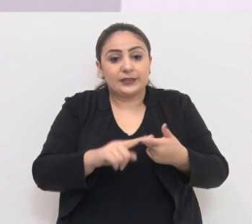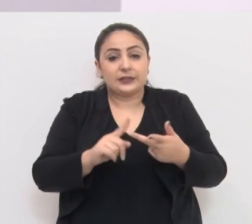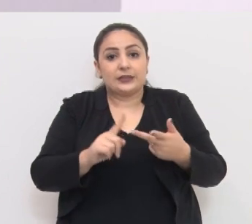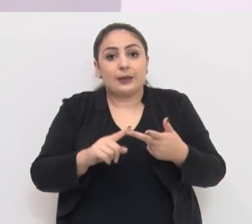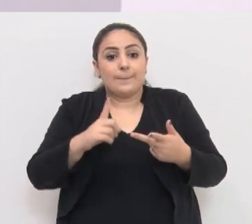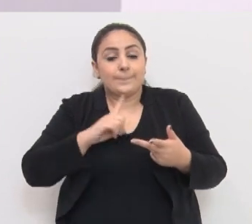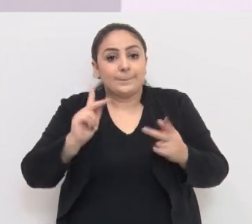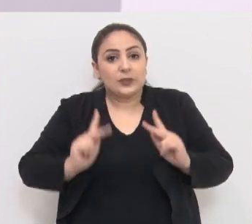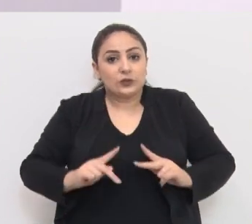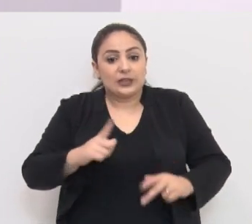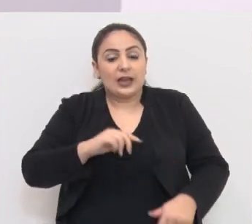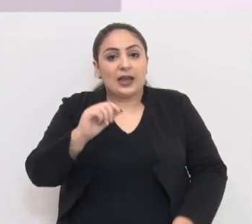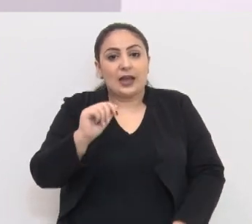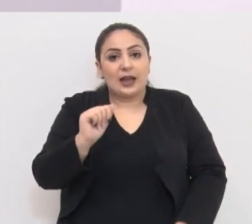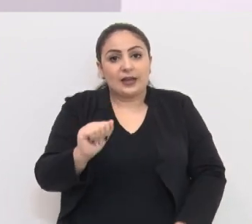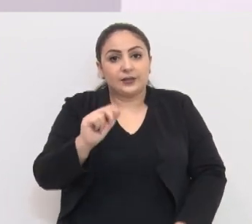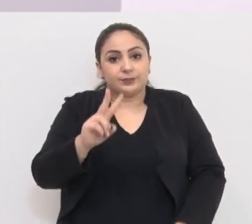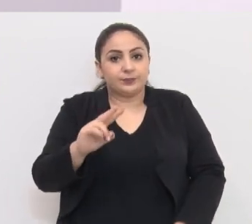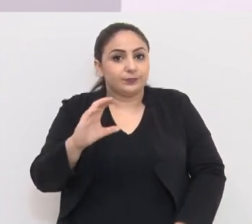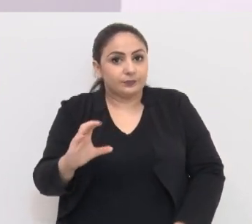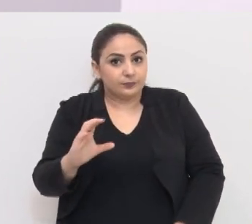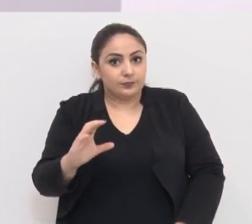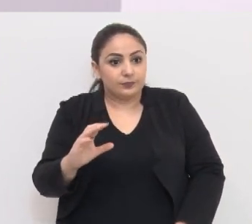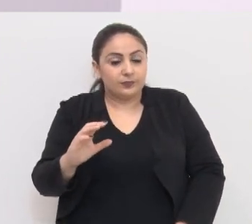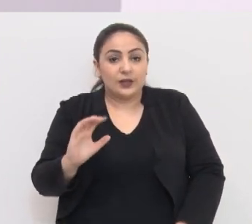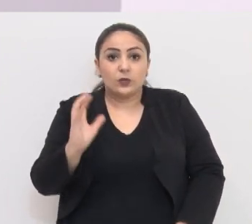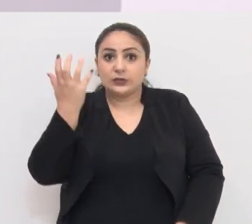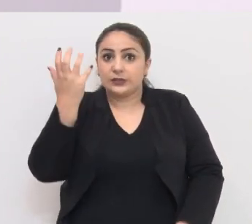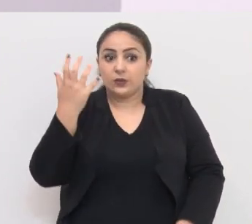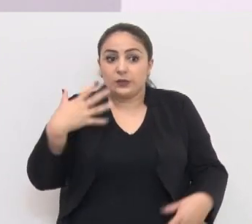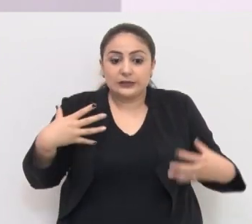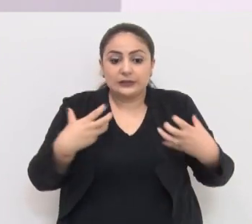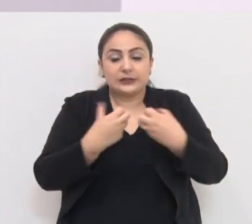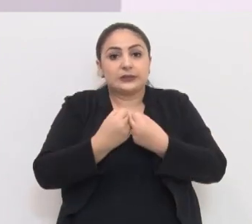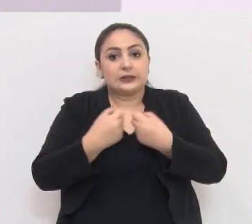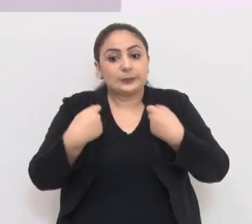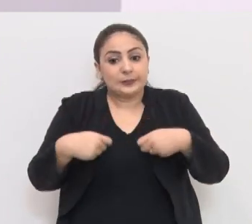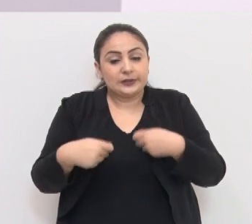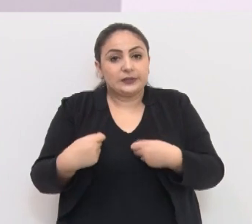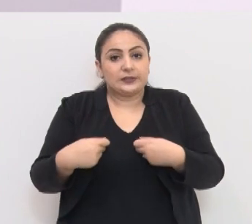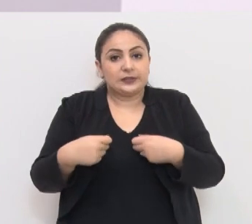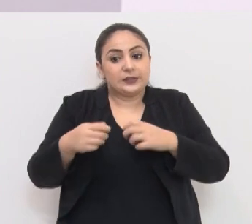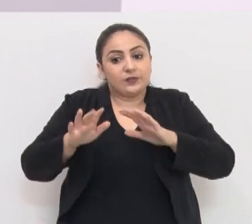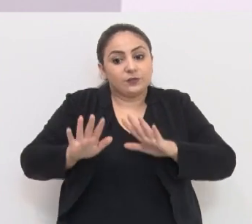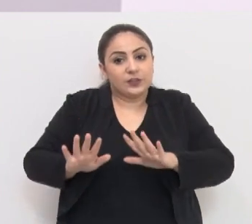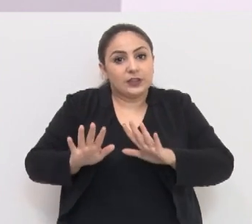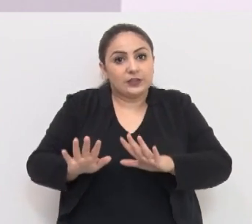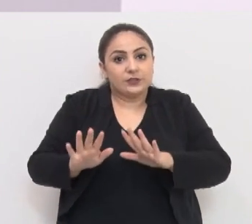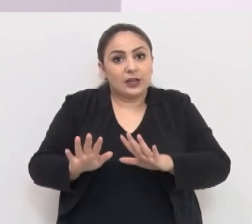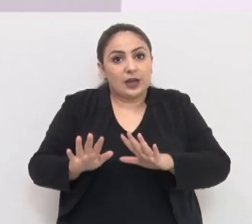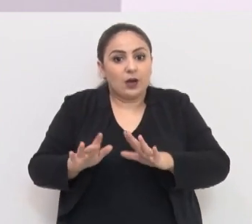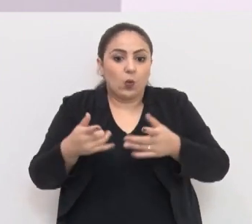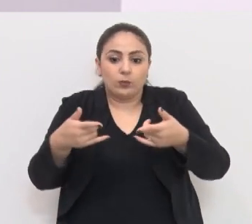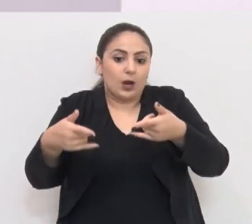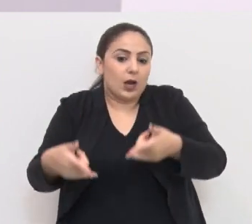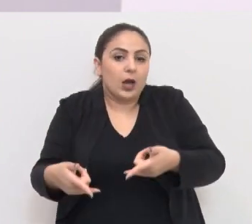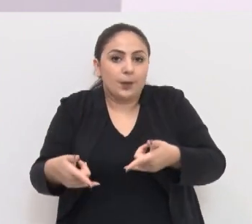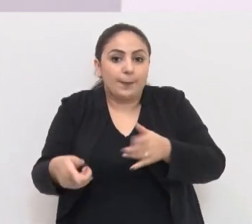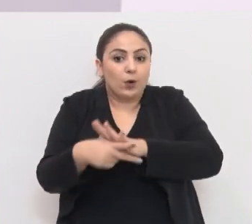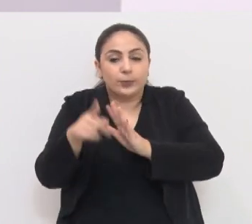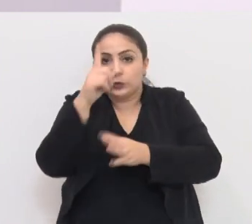estão doentes, pessoas que sofreram um AVC ou sofreram um acidente, e que vão precisar ficar